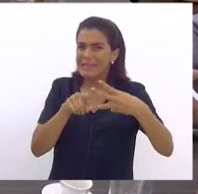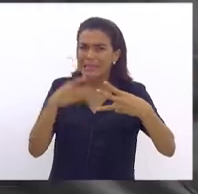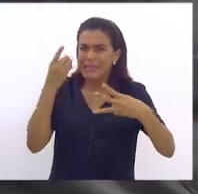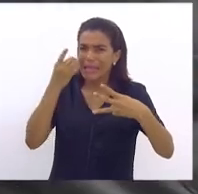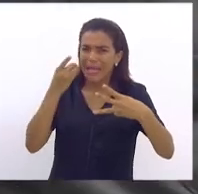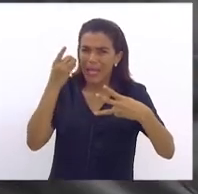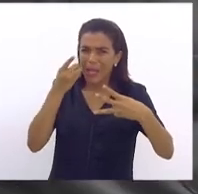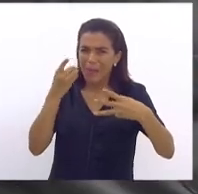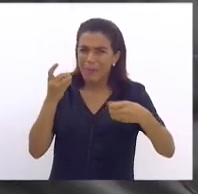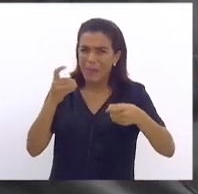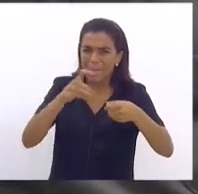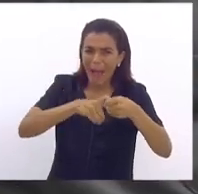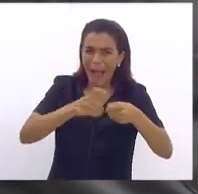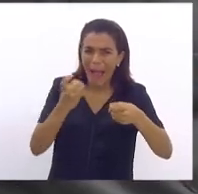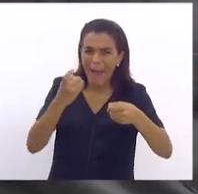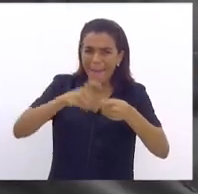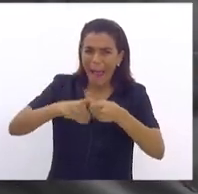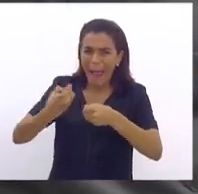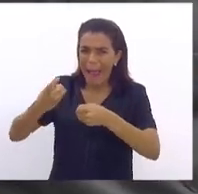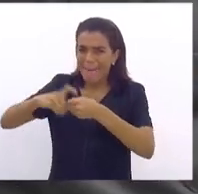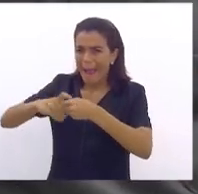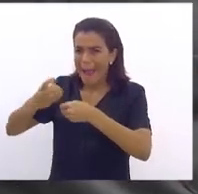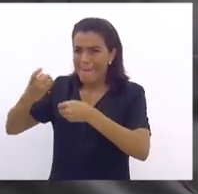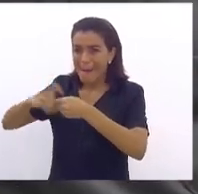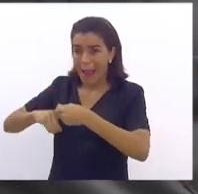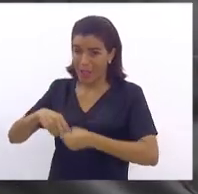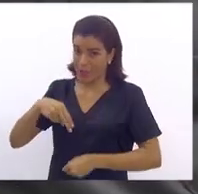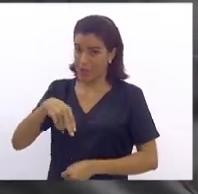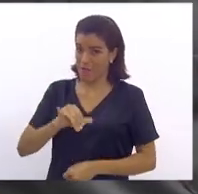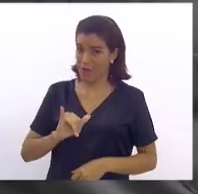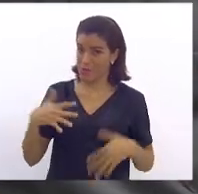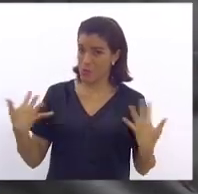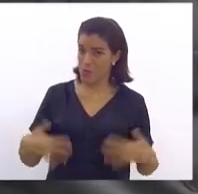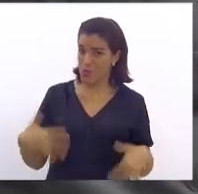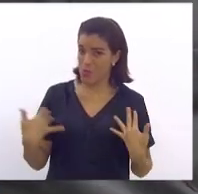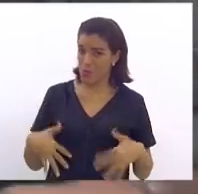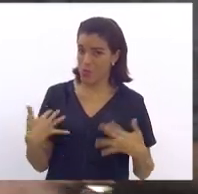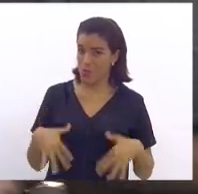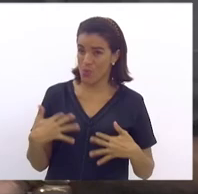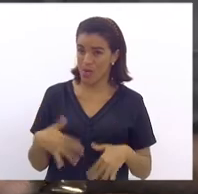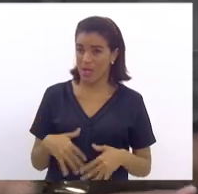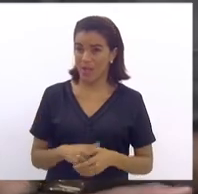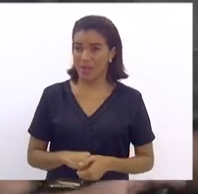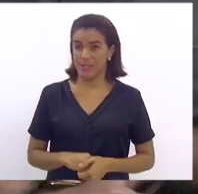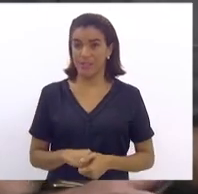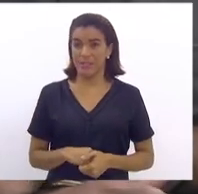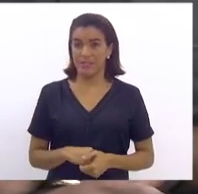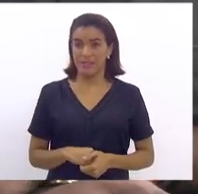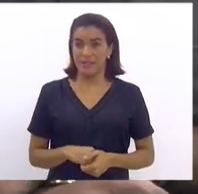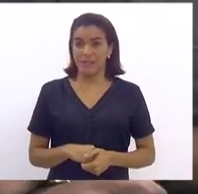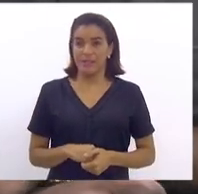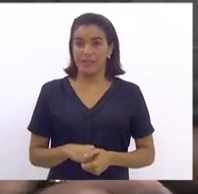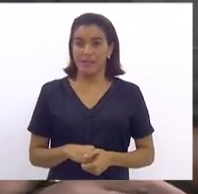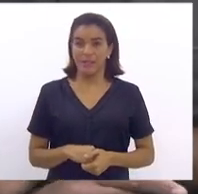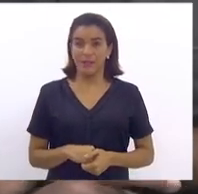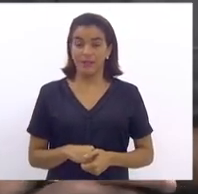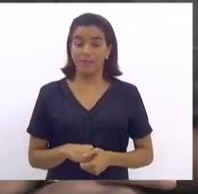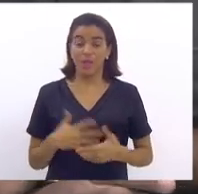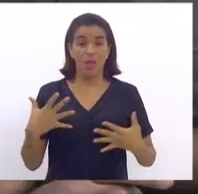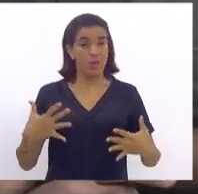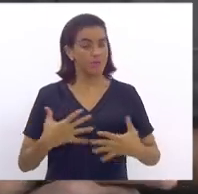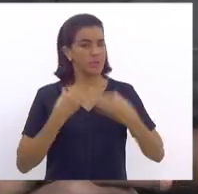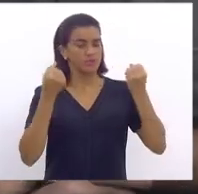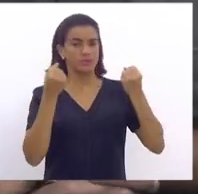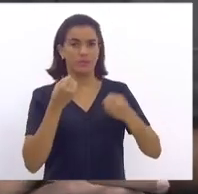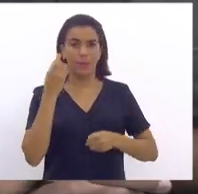deputado associado que Nova Iguaçu é uma grandeza. Todo mundo vai lá, leva um pedacinho. Mink, me assustei, achei